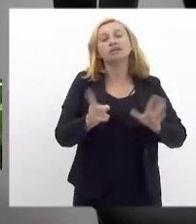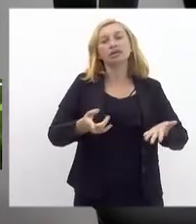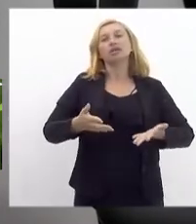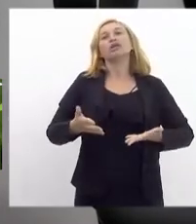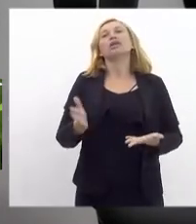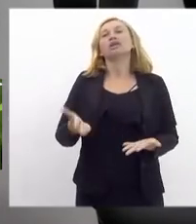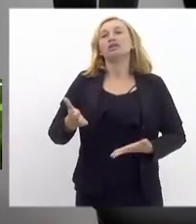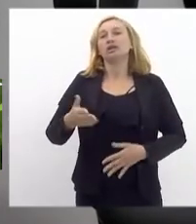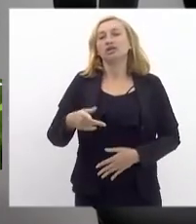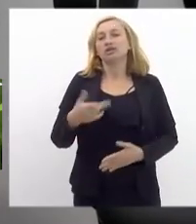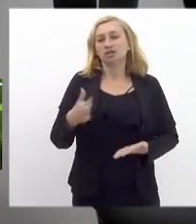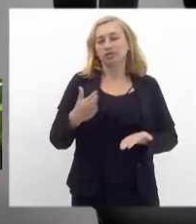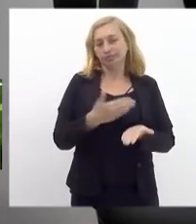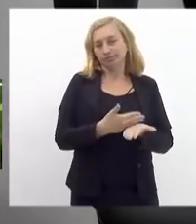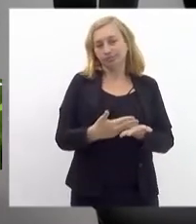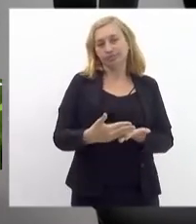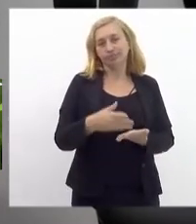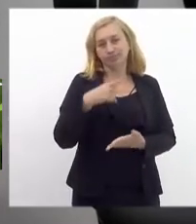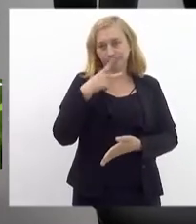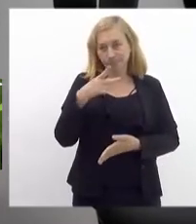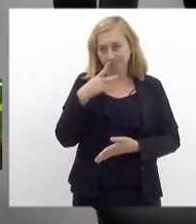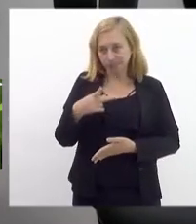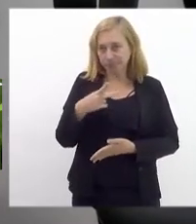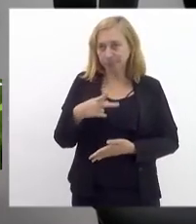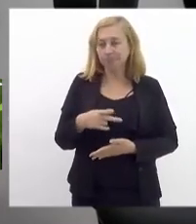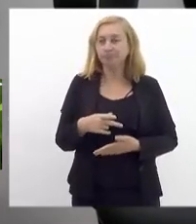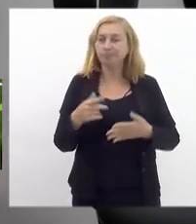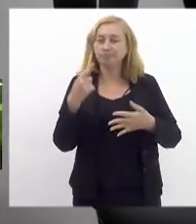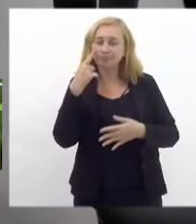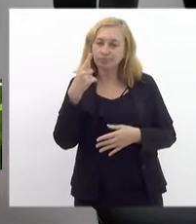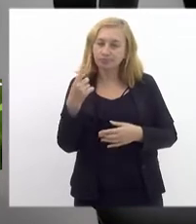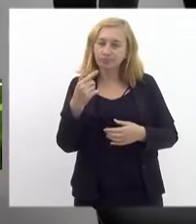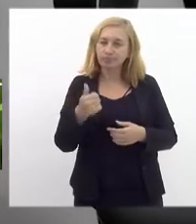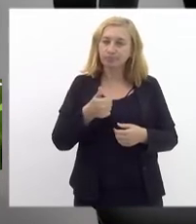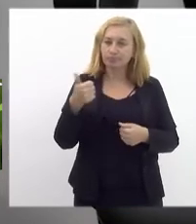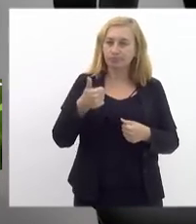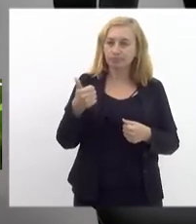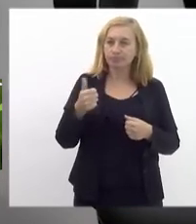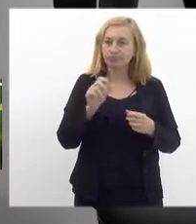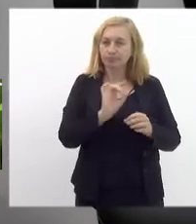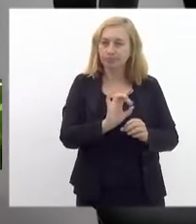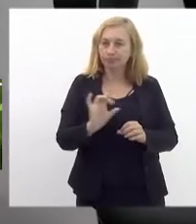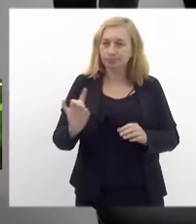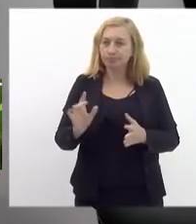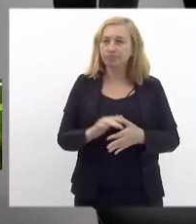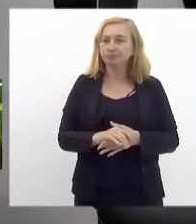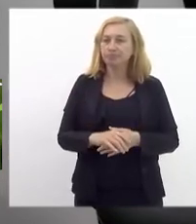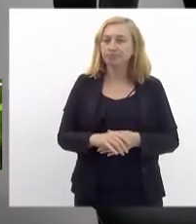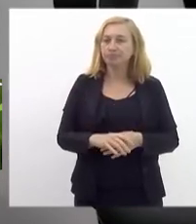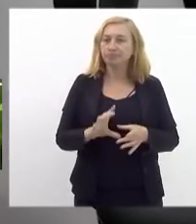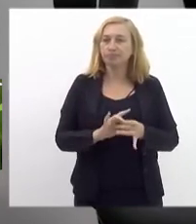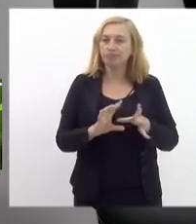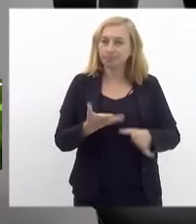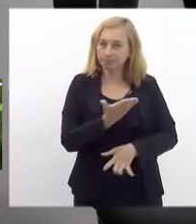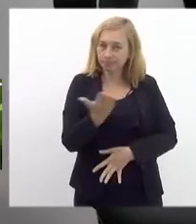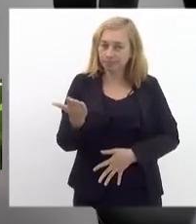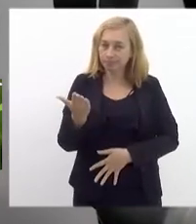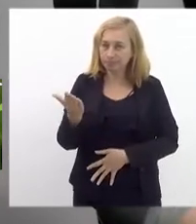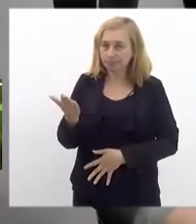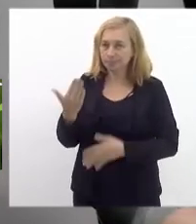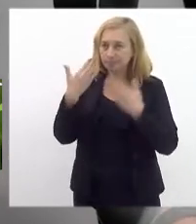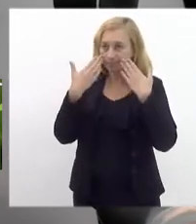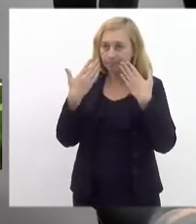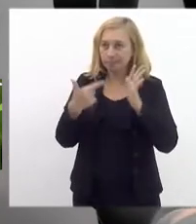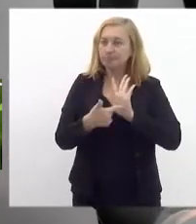até um exercício inicial, meio de buscar as palavras que estão presentes, né? Então, eu passo aqui para vocês só para mostrar, né? A